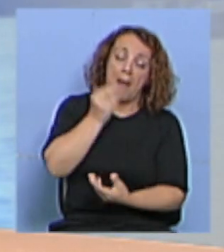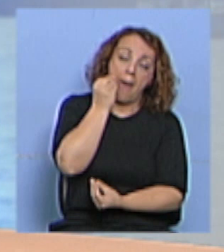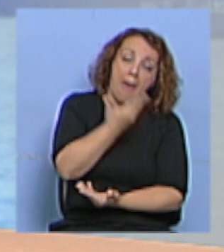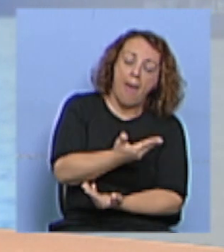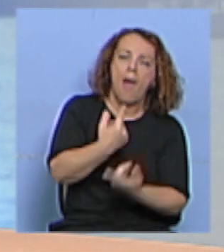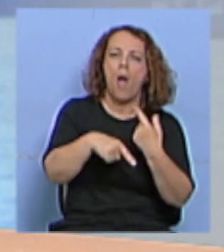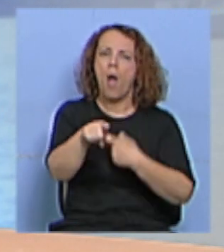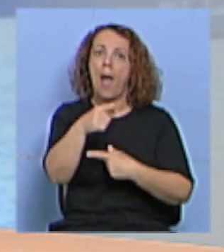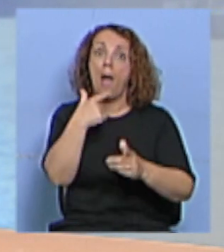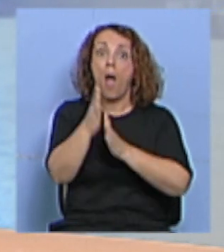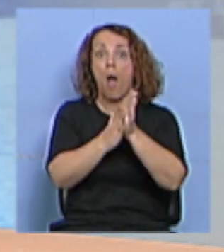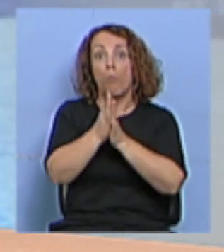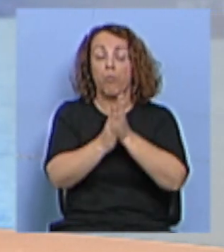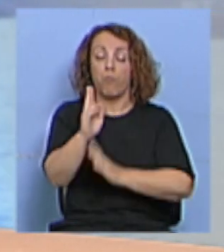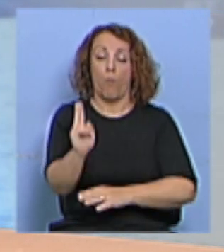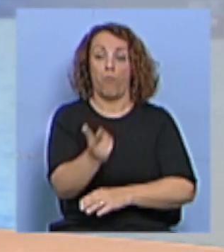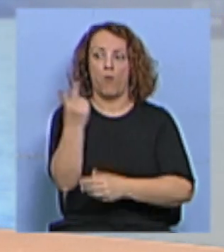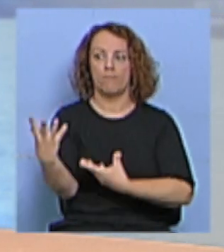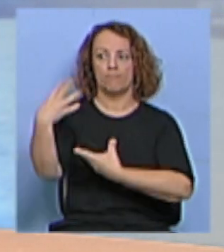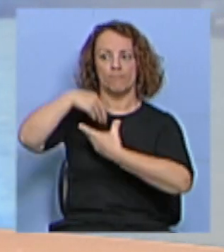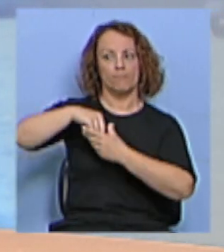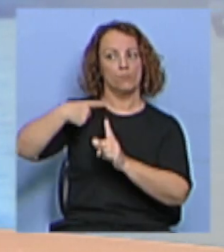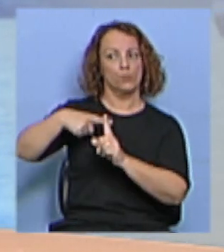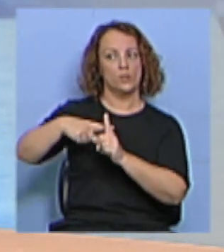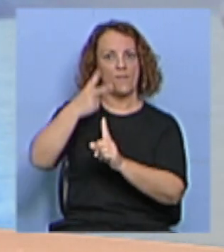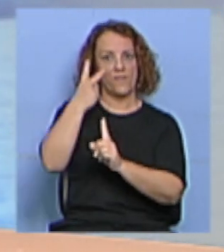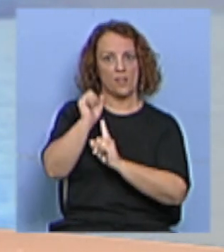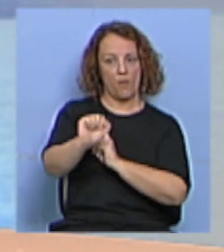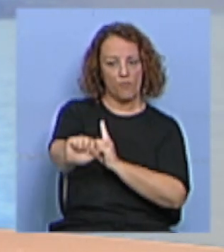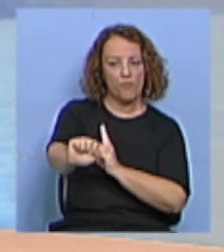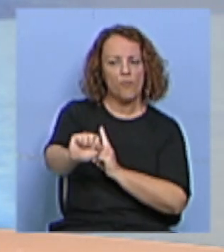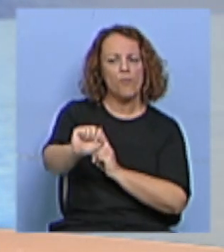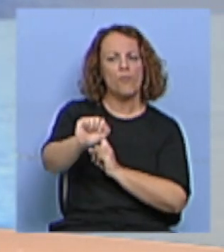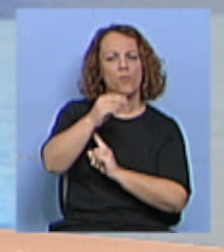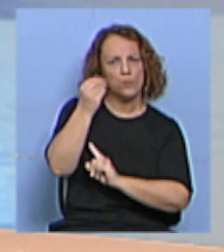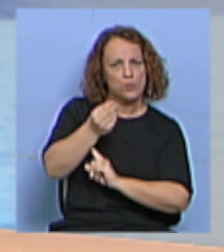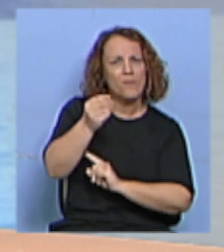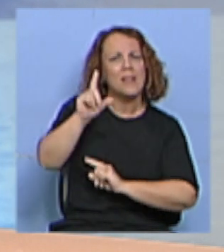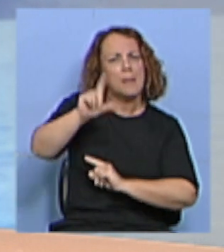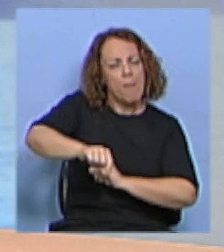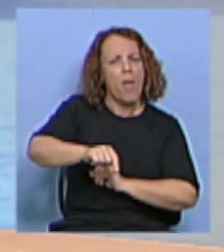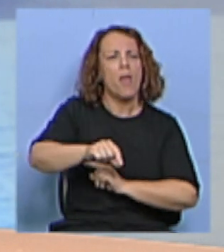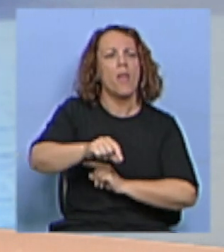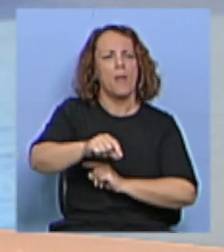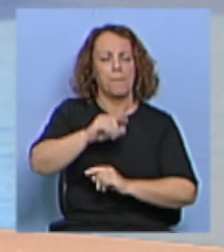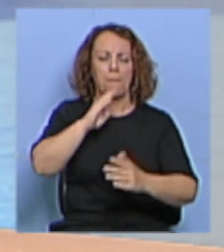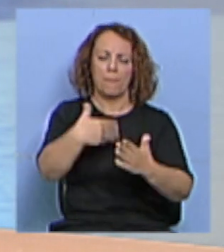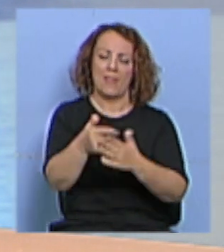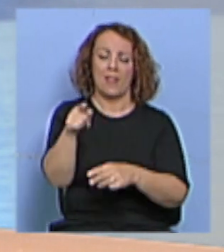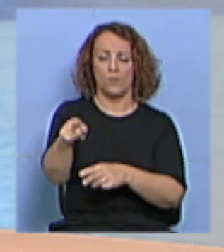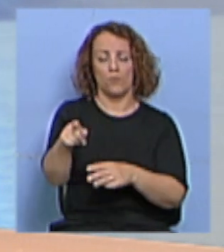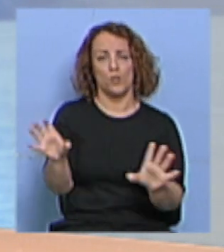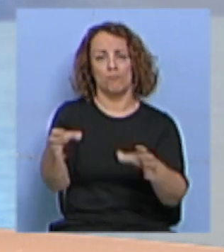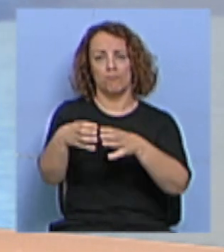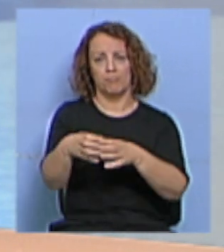adquirir coisas muito positivas para a sua vida, mas é também a oportunidade, no caso da Fundação Fé e